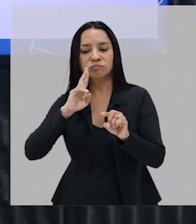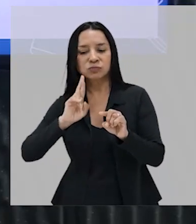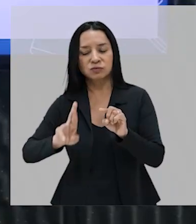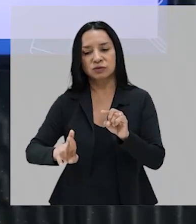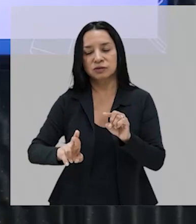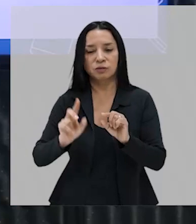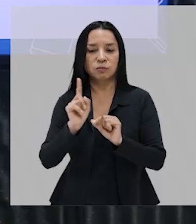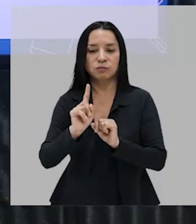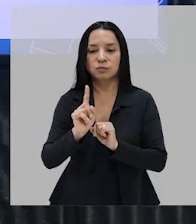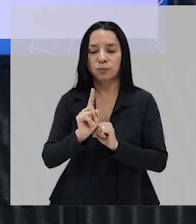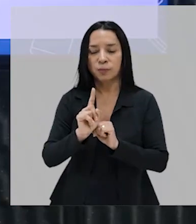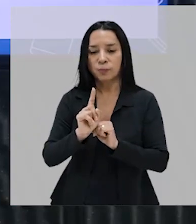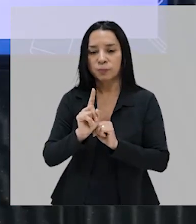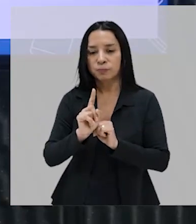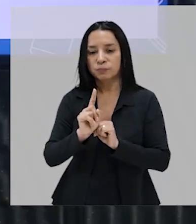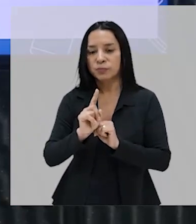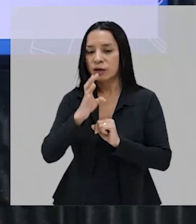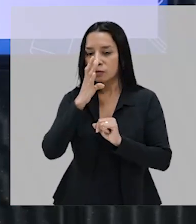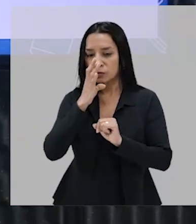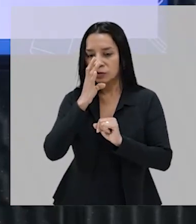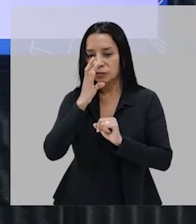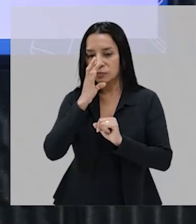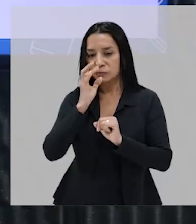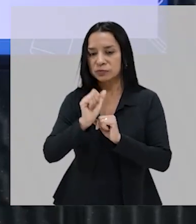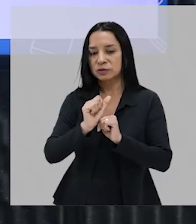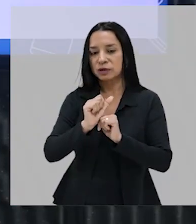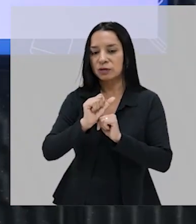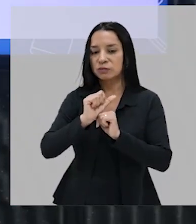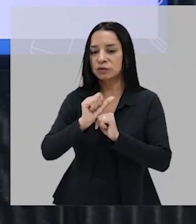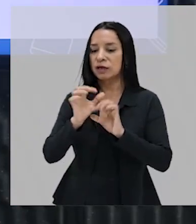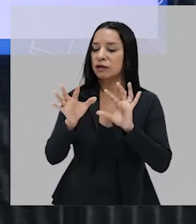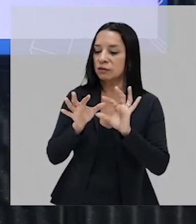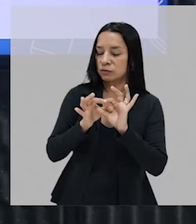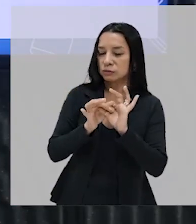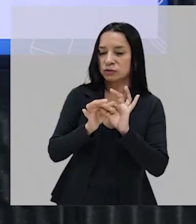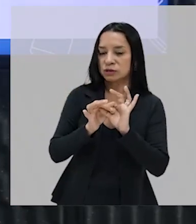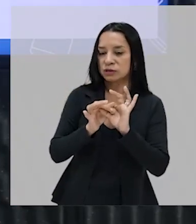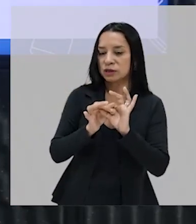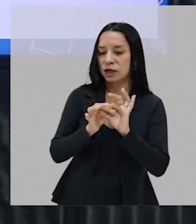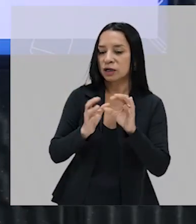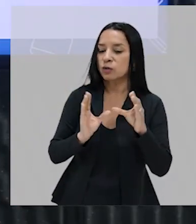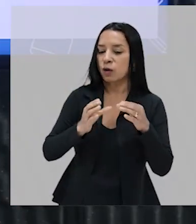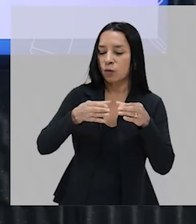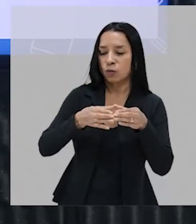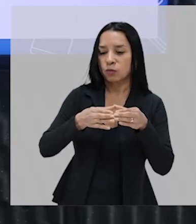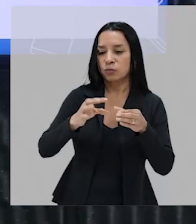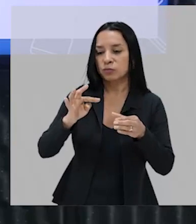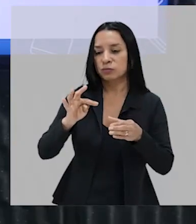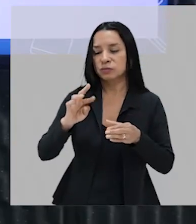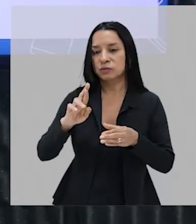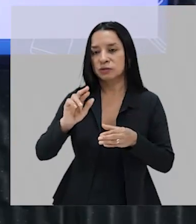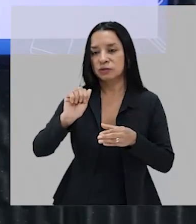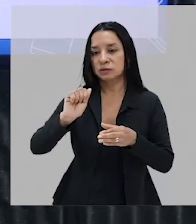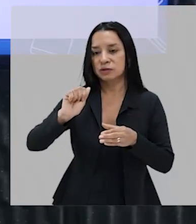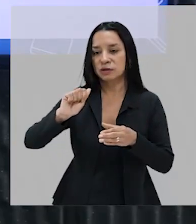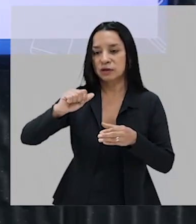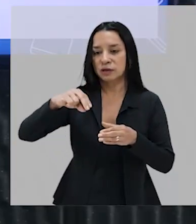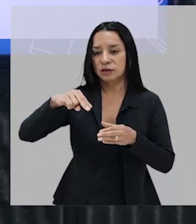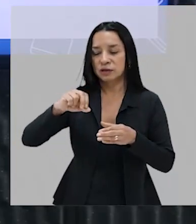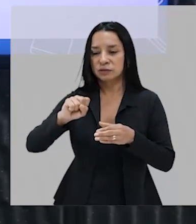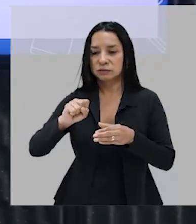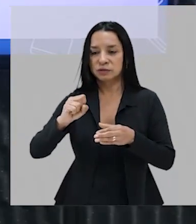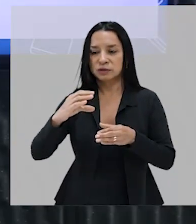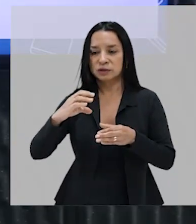que está associado a categorias de transcendência, por exemplo. Tá? Então não seria, em primeiro momento,